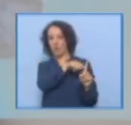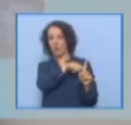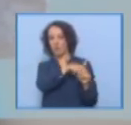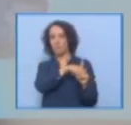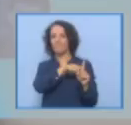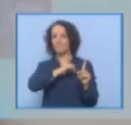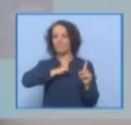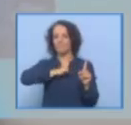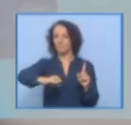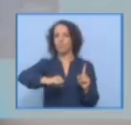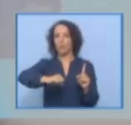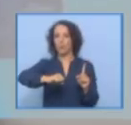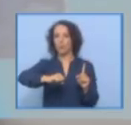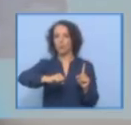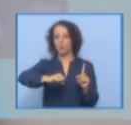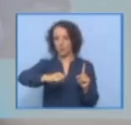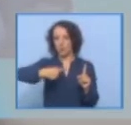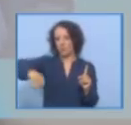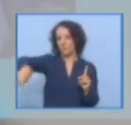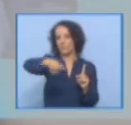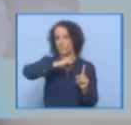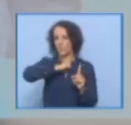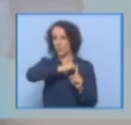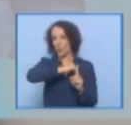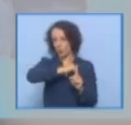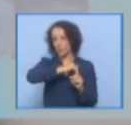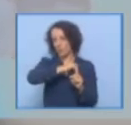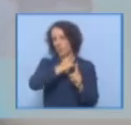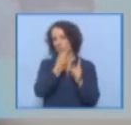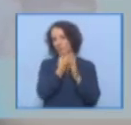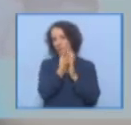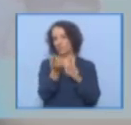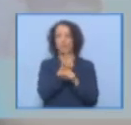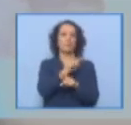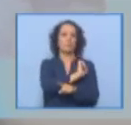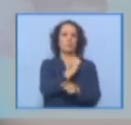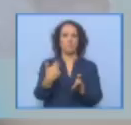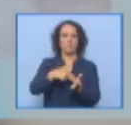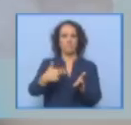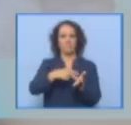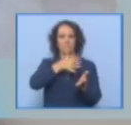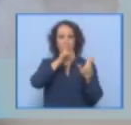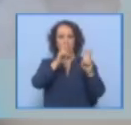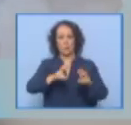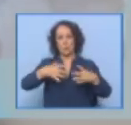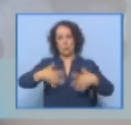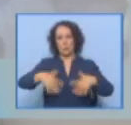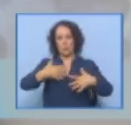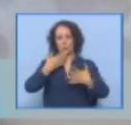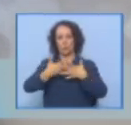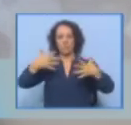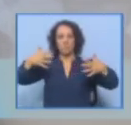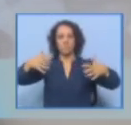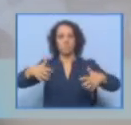de contestação e de um conjunto de afirmações muito polémicas que raiam, de